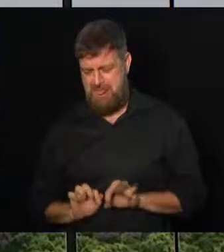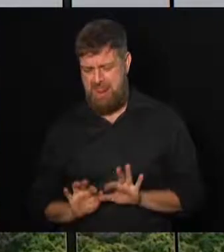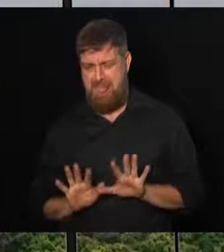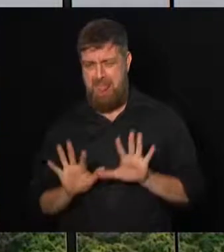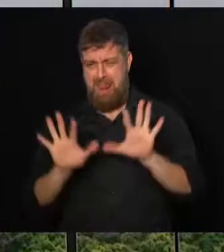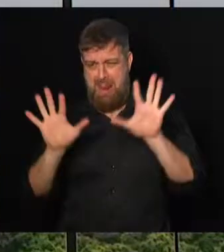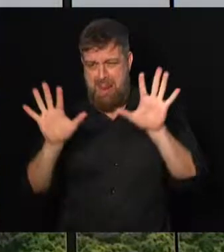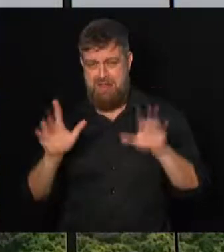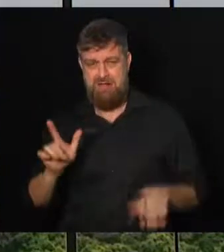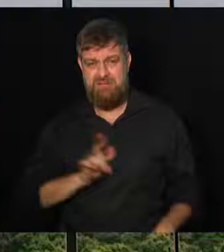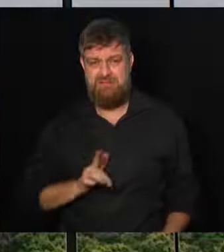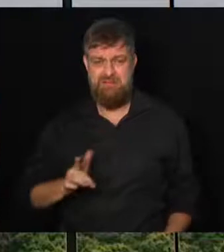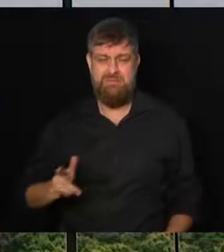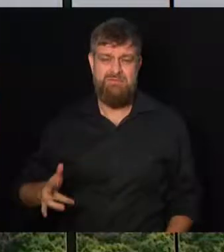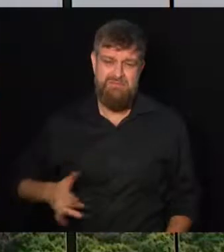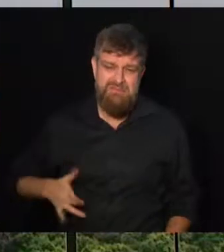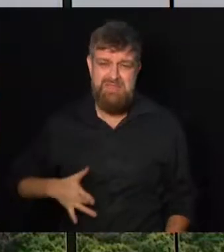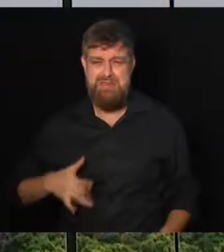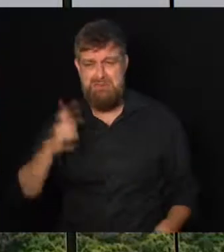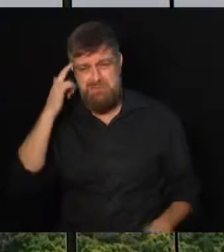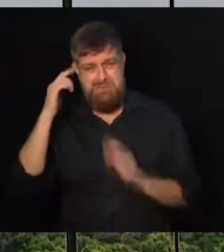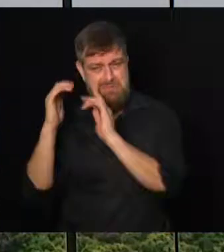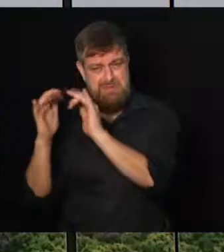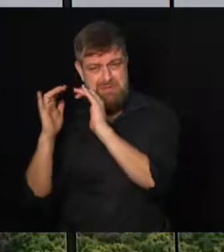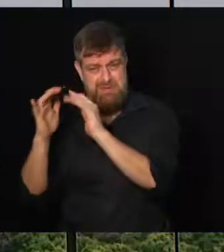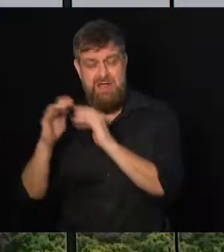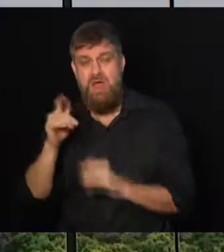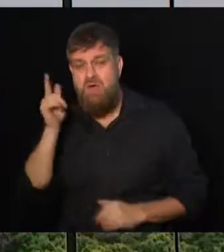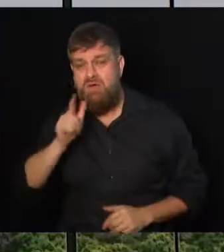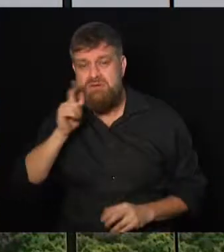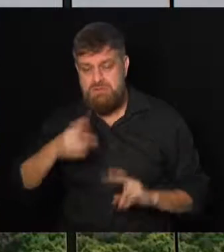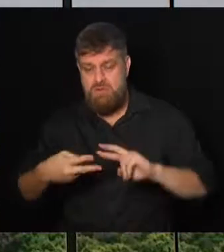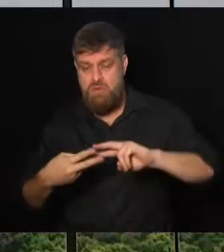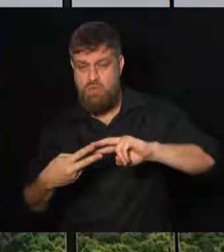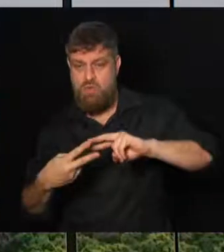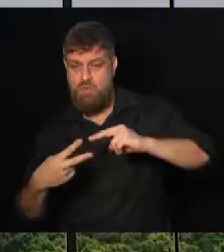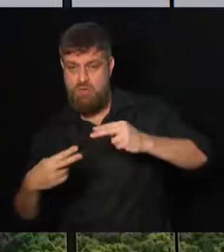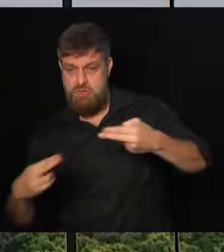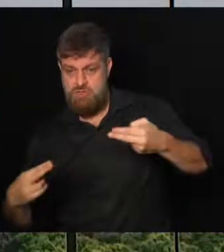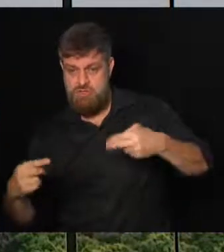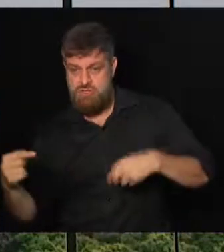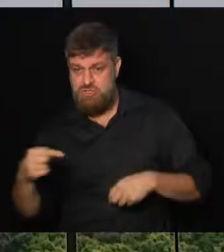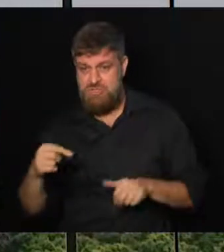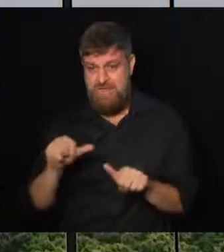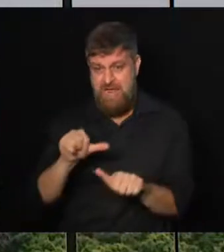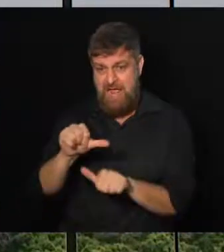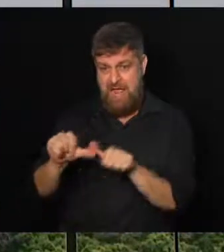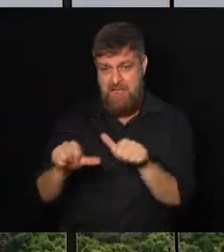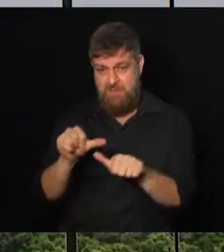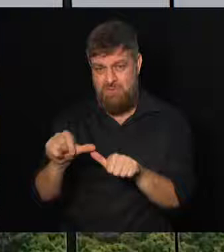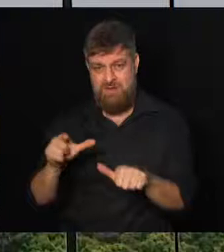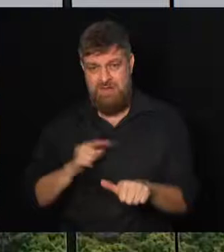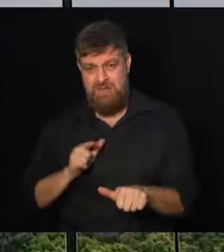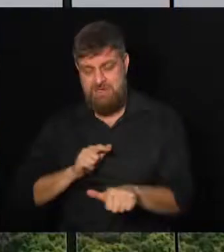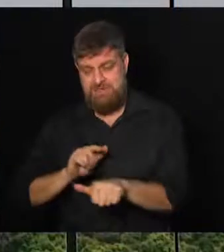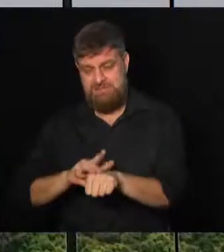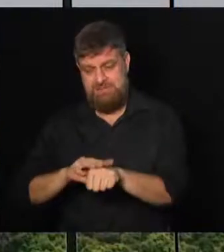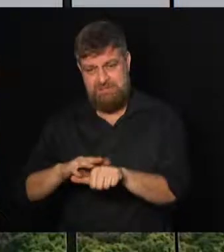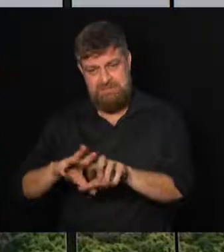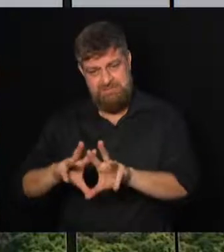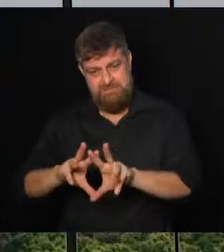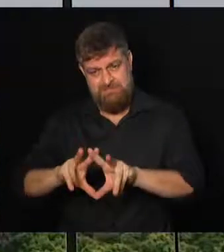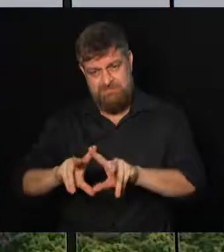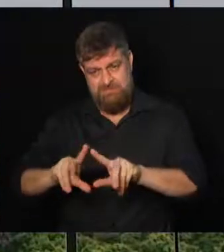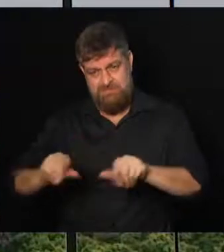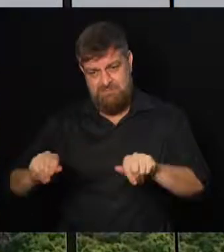se conseguiu mudar o gene na mulher e foi curada. Foi o primeiro caso de